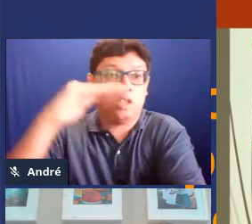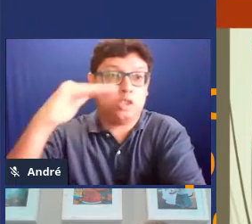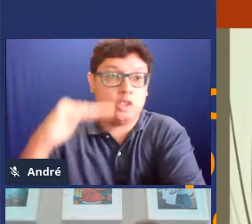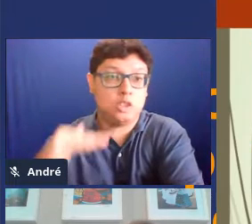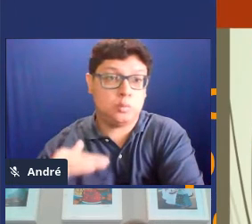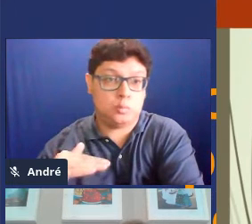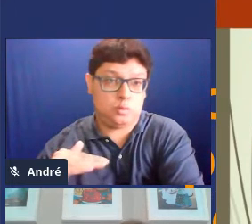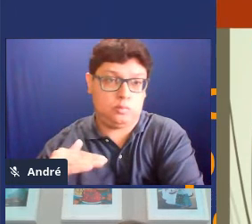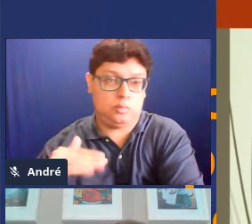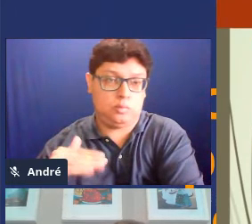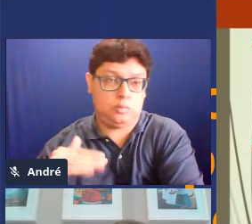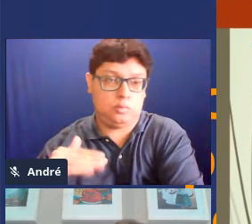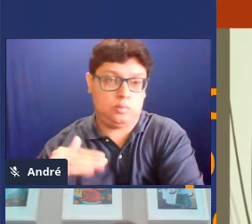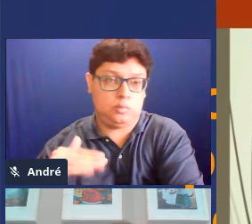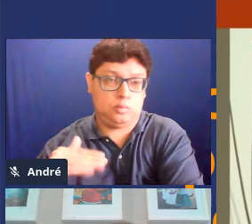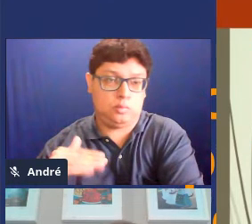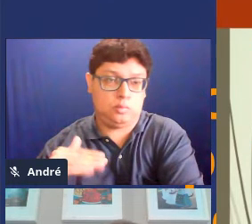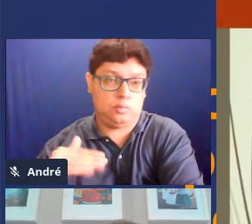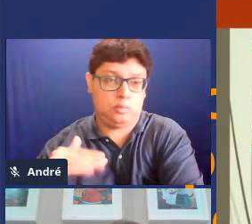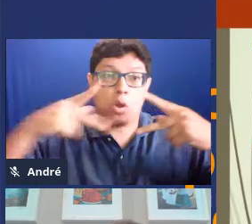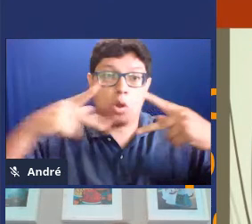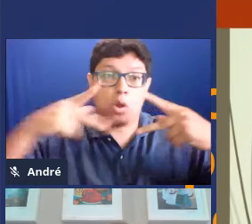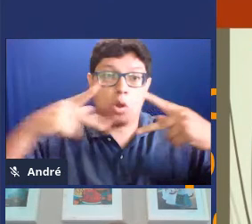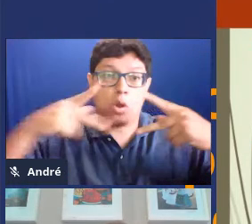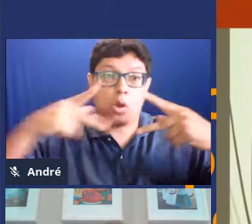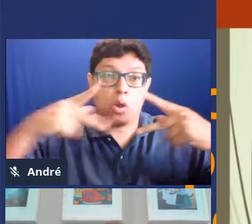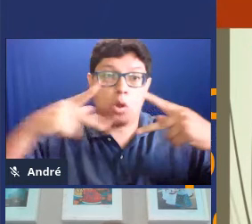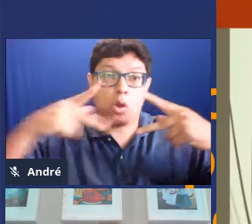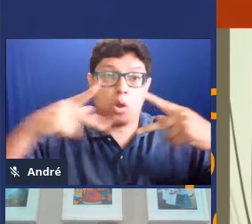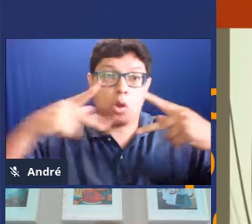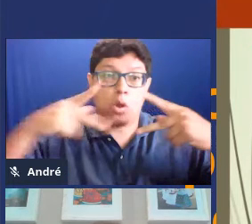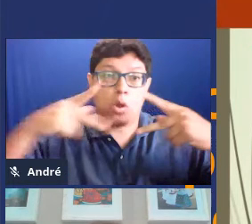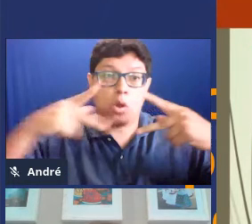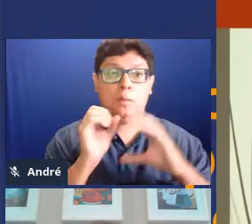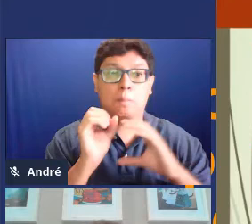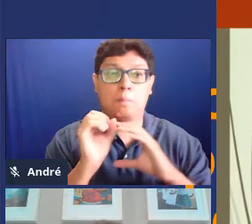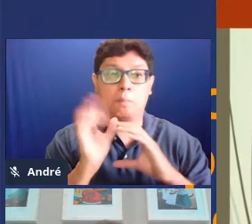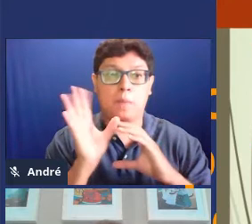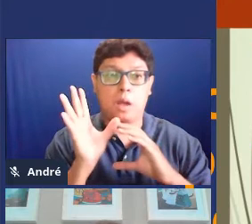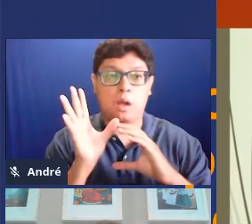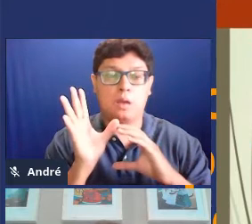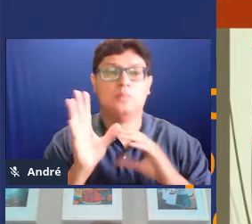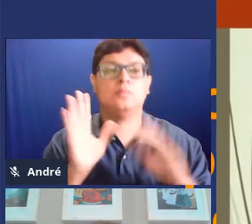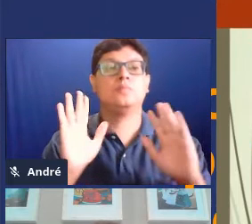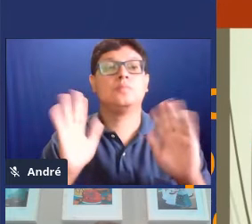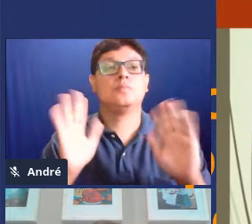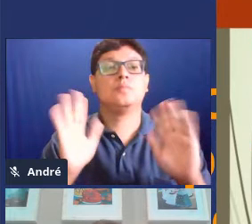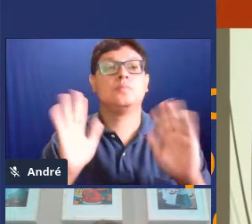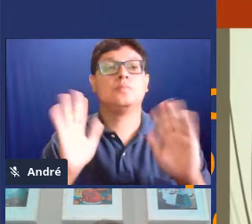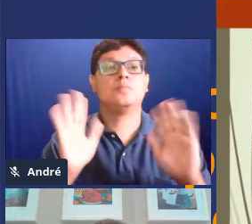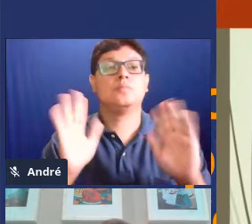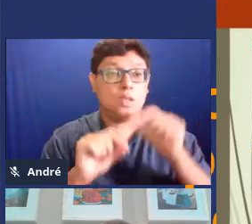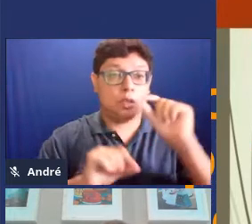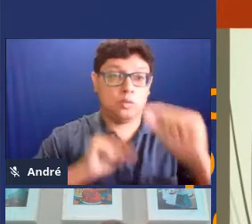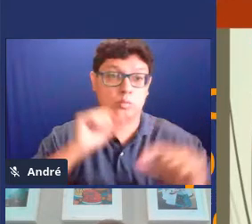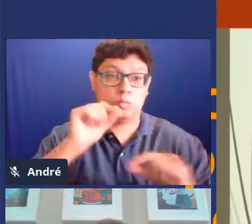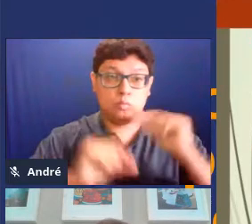Fizeram experimentos com ratos hipertensos, deram chá de graviola e a pressão